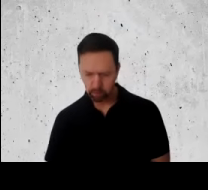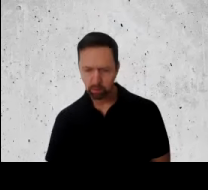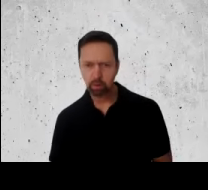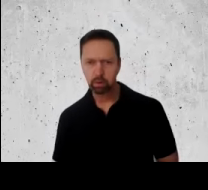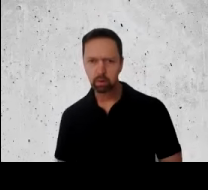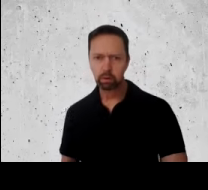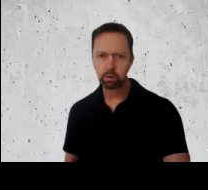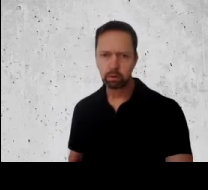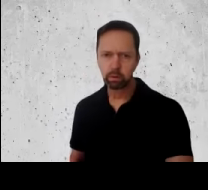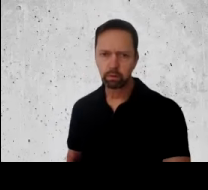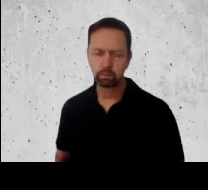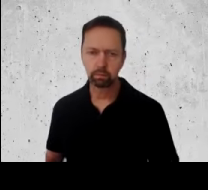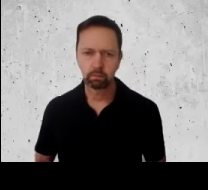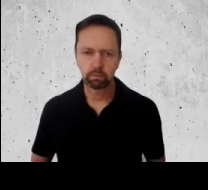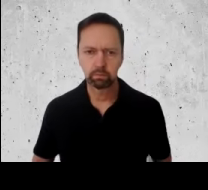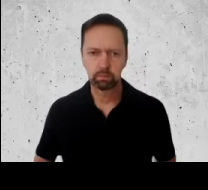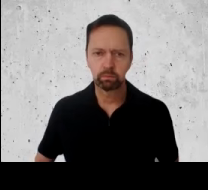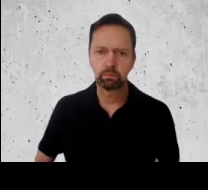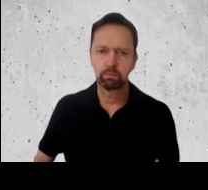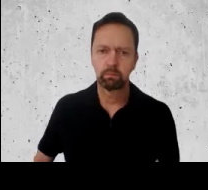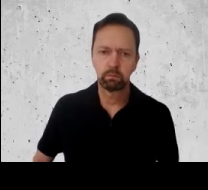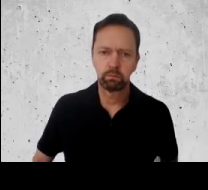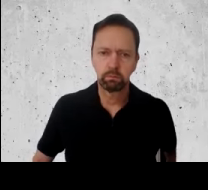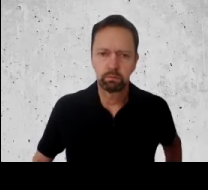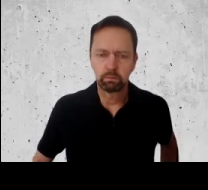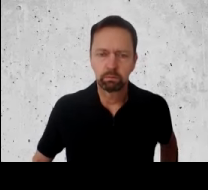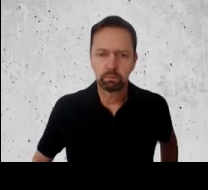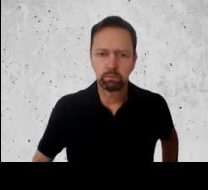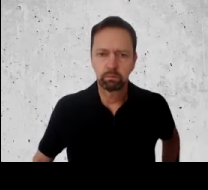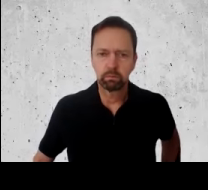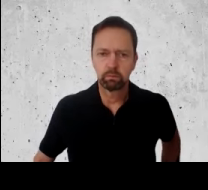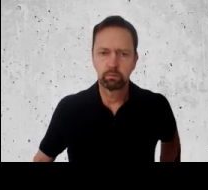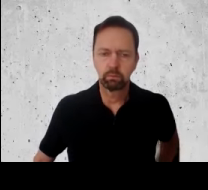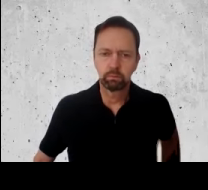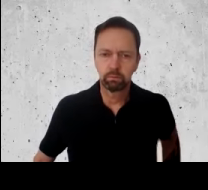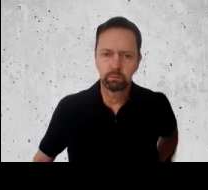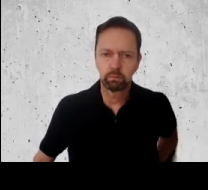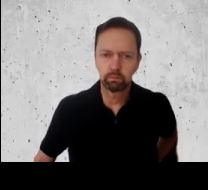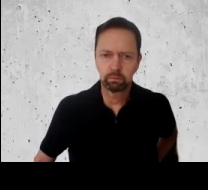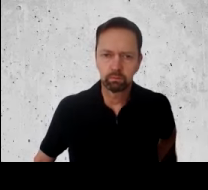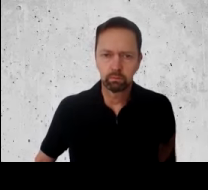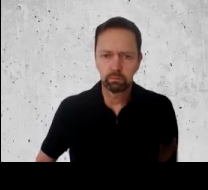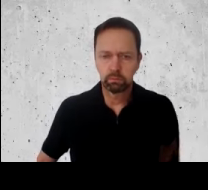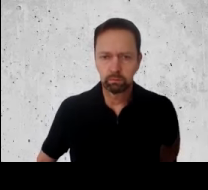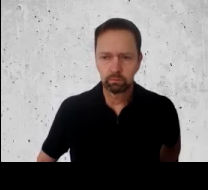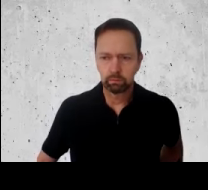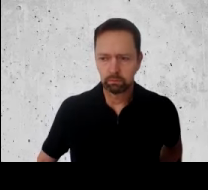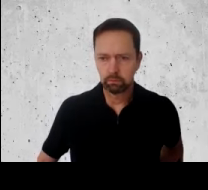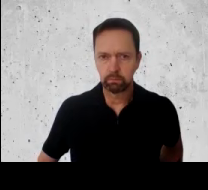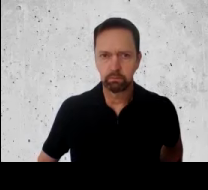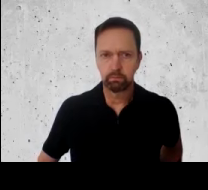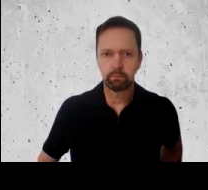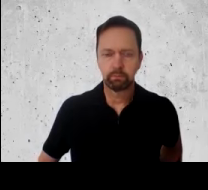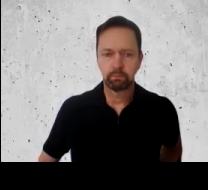Sou aluno regular do mestrado, né? Estarei entrando agora no terceiro período. Eu